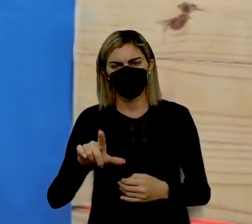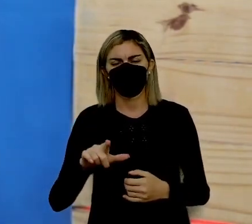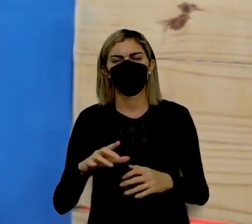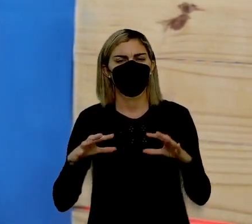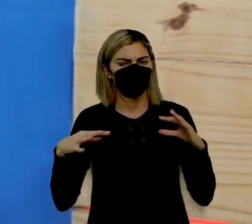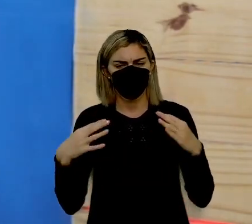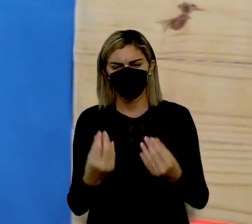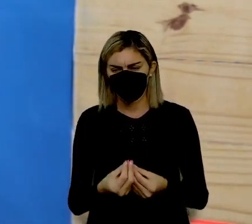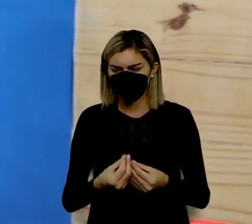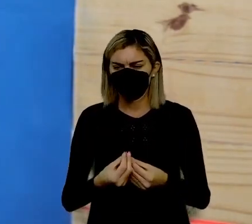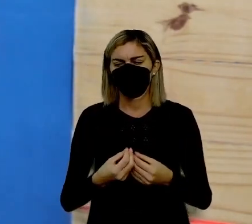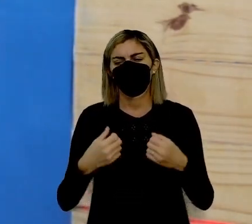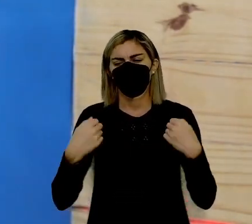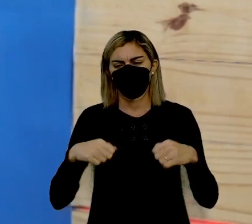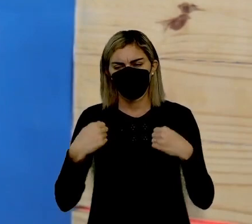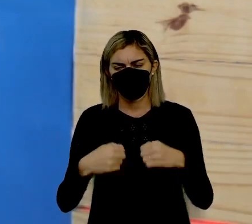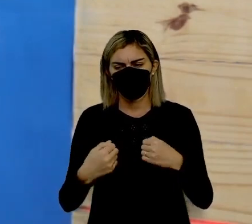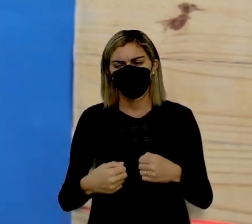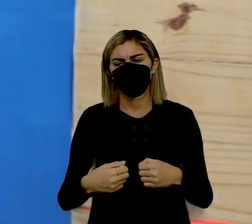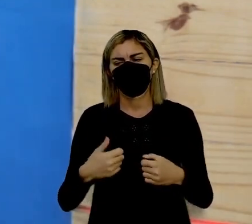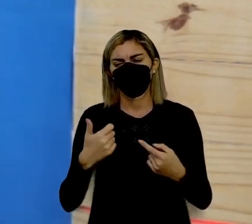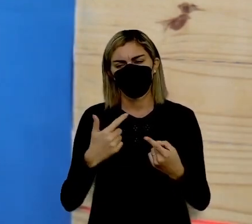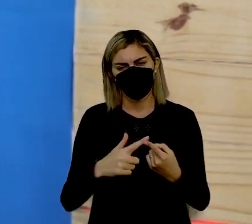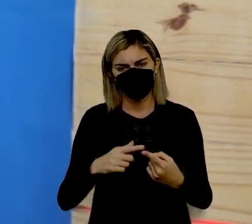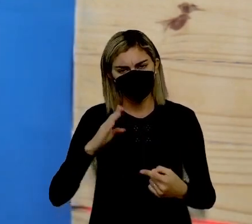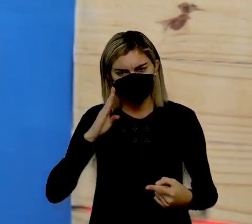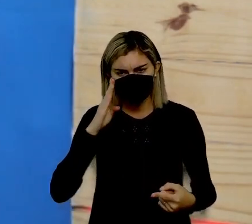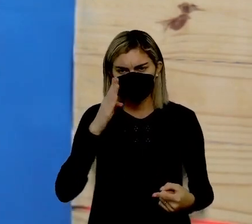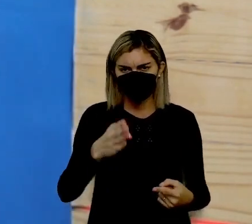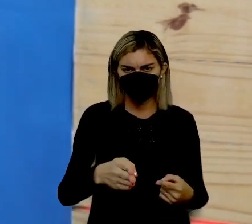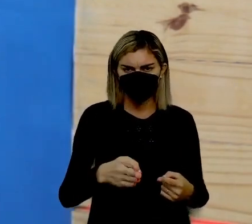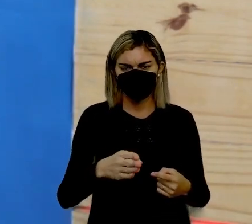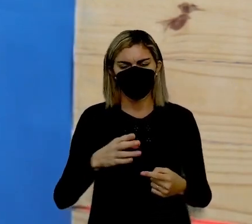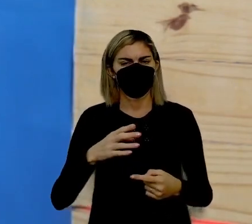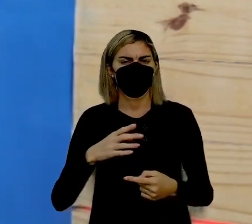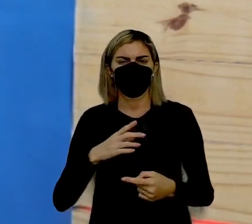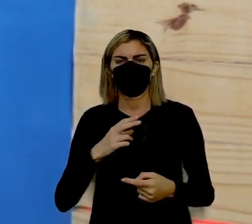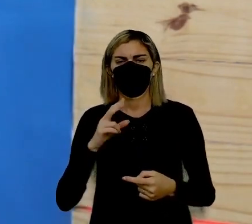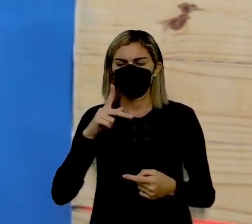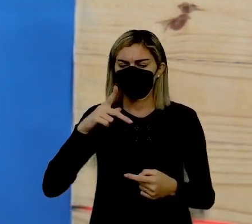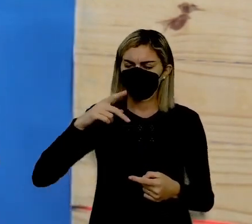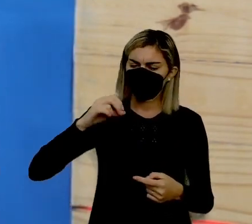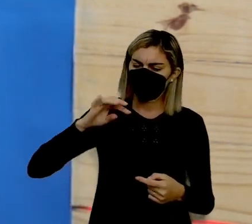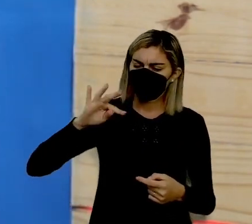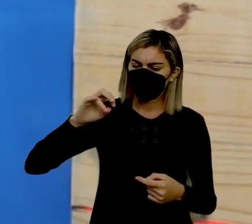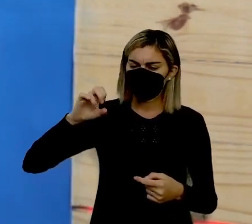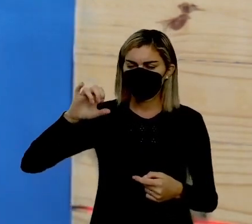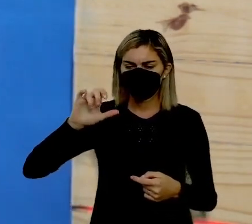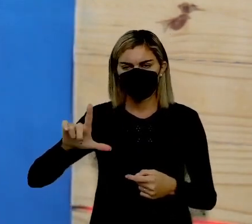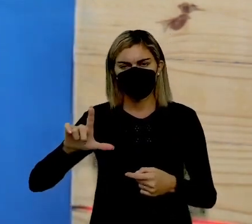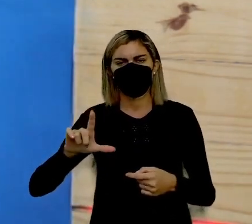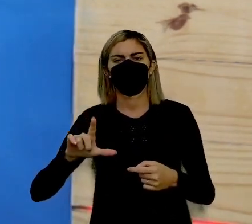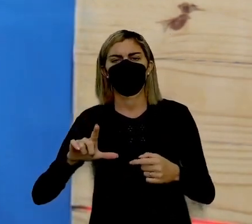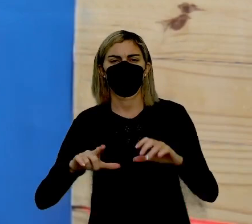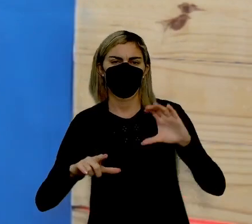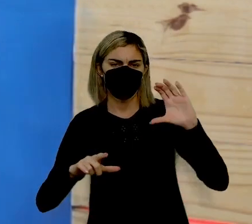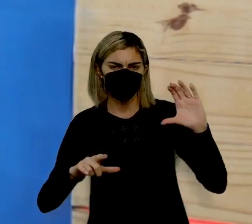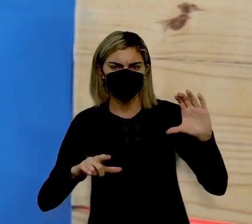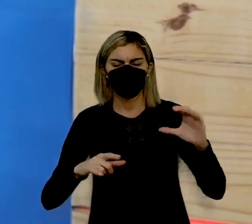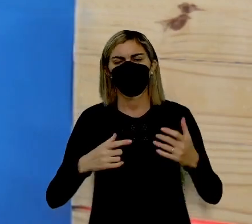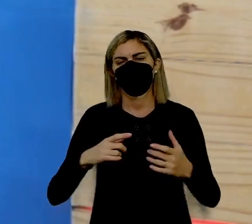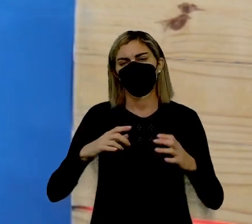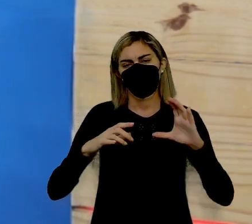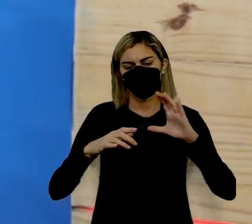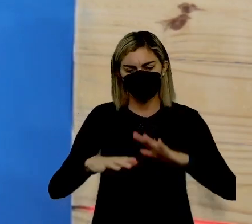se preza precisa de módulo, direção e sentido. Então potencial é escalar, mas campo